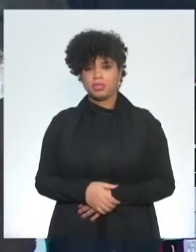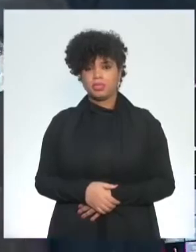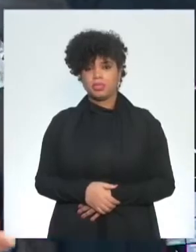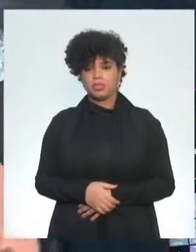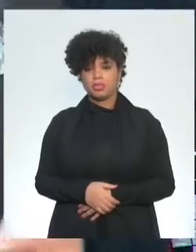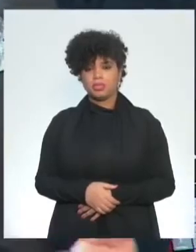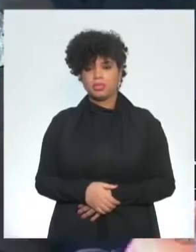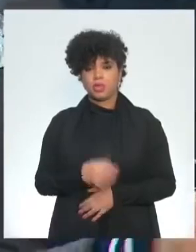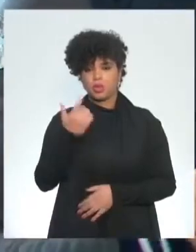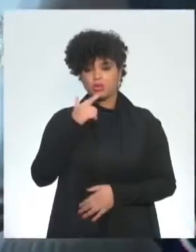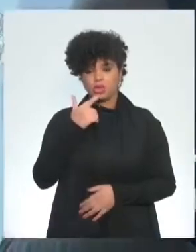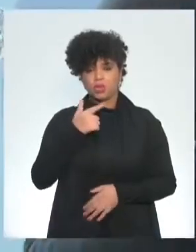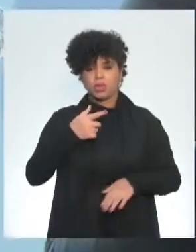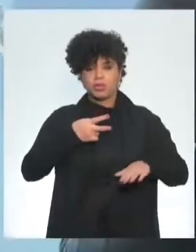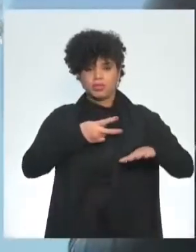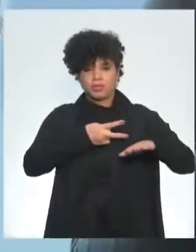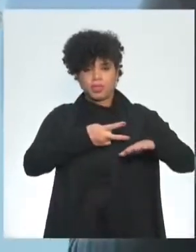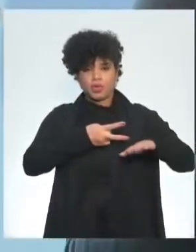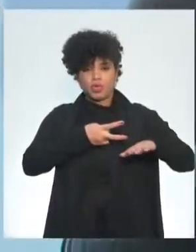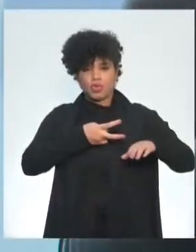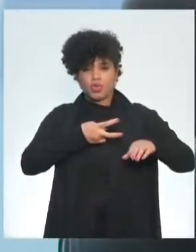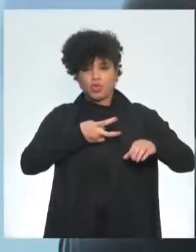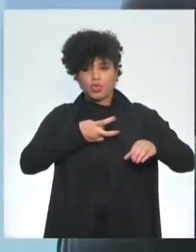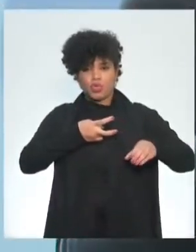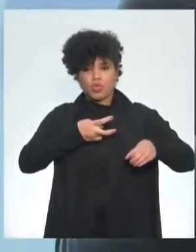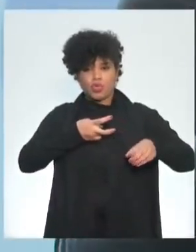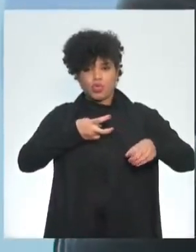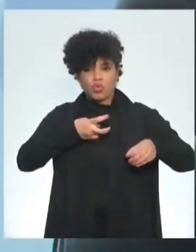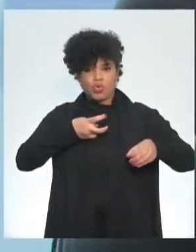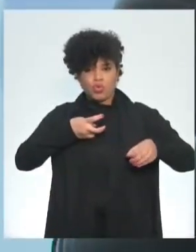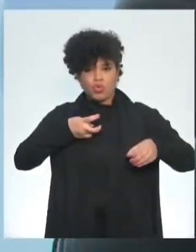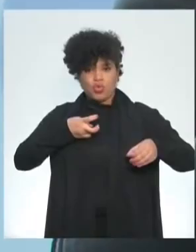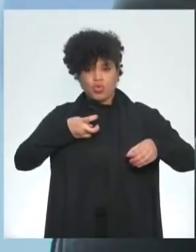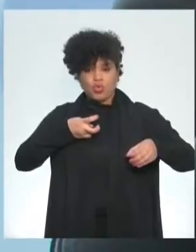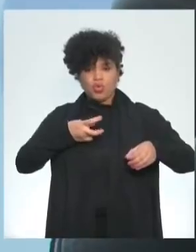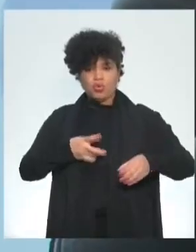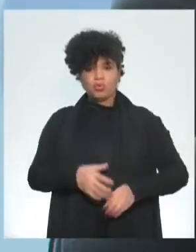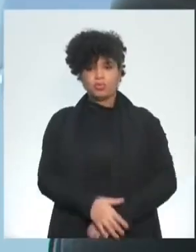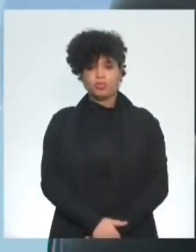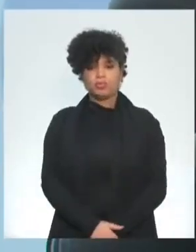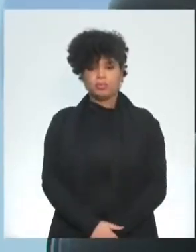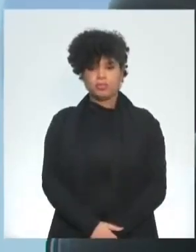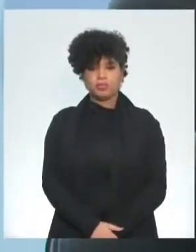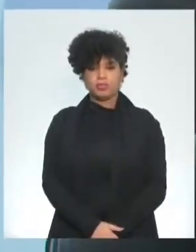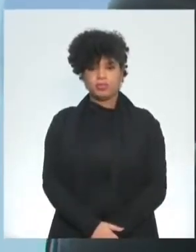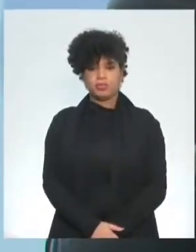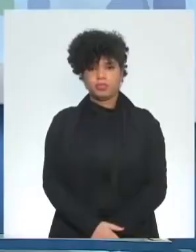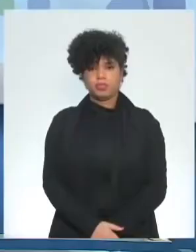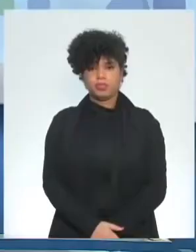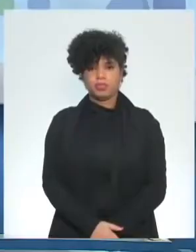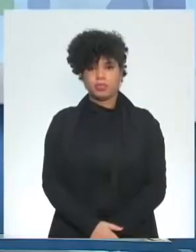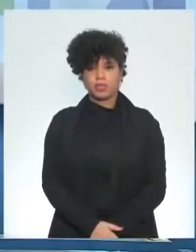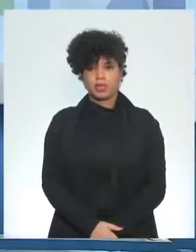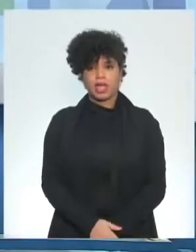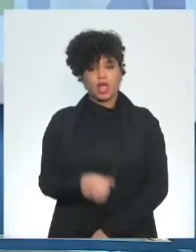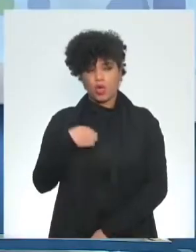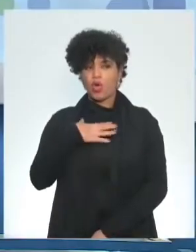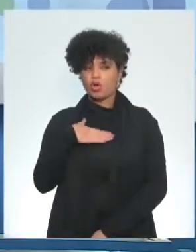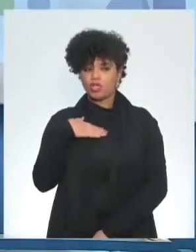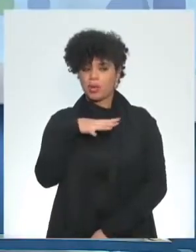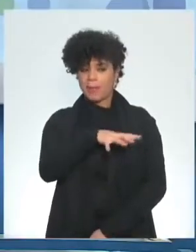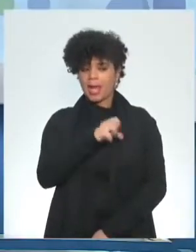consegue? Minha especialidade é pegar coisas, se fosse de comer, né?